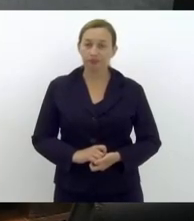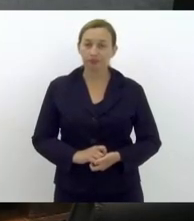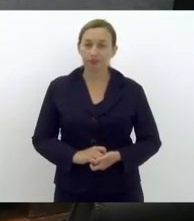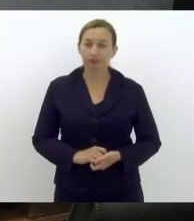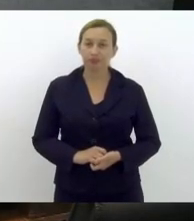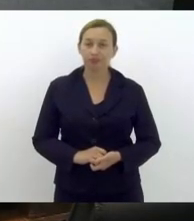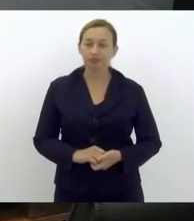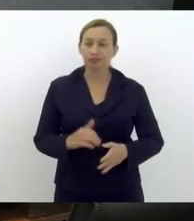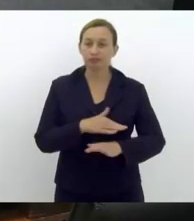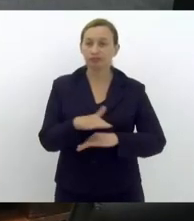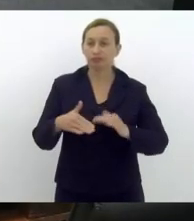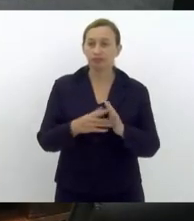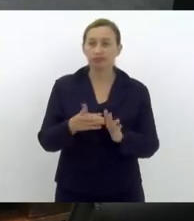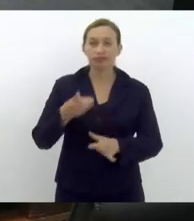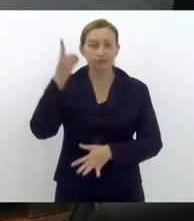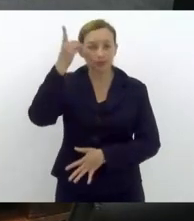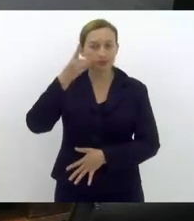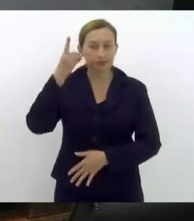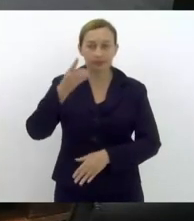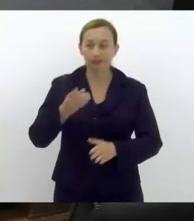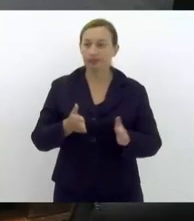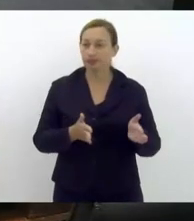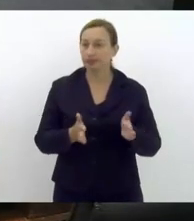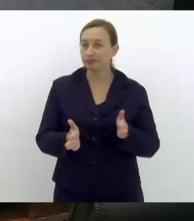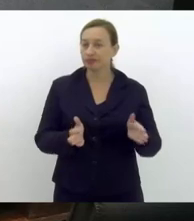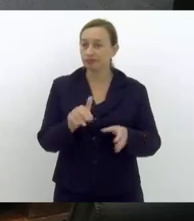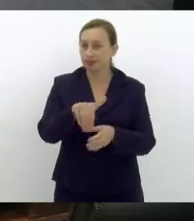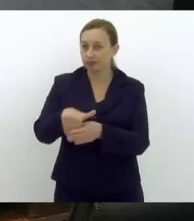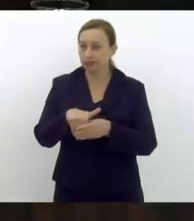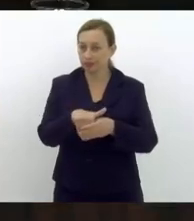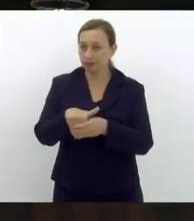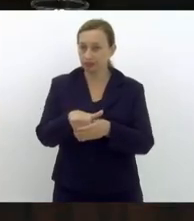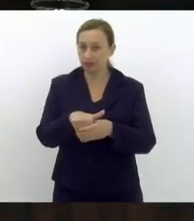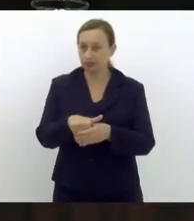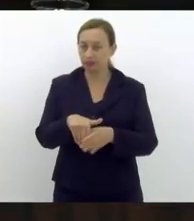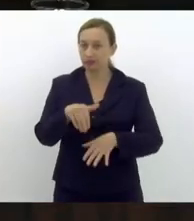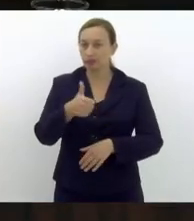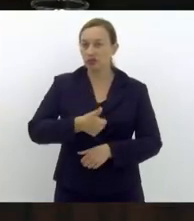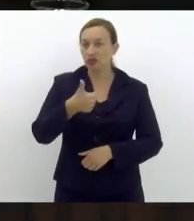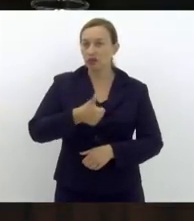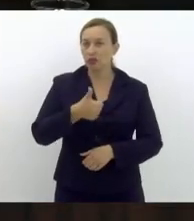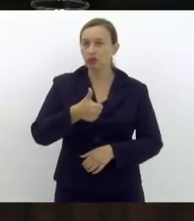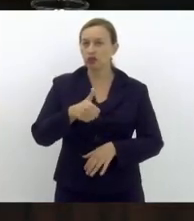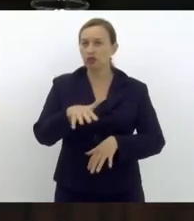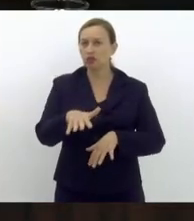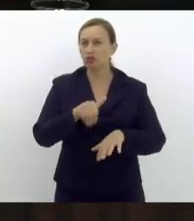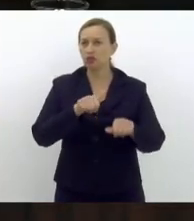chamada. Senhores deputados, estão em votação. O presidente vai fazer a primeira chamada.